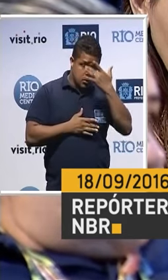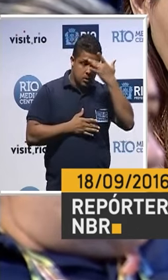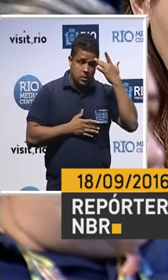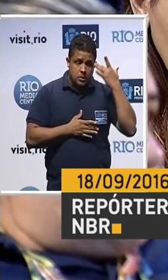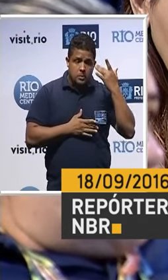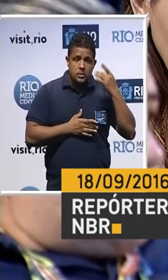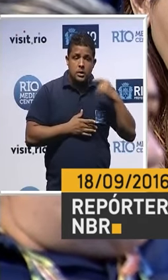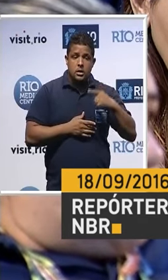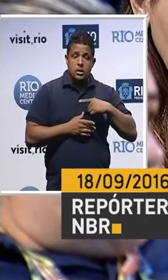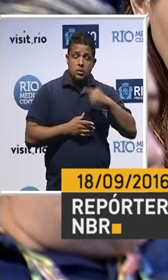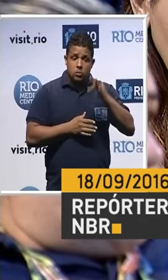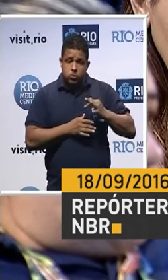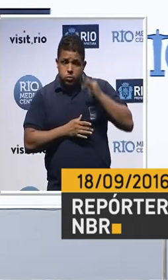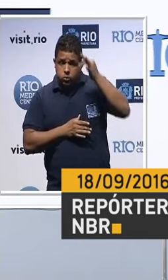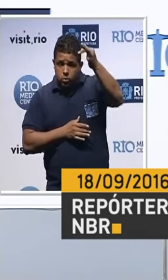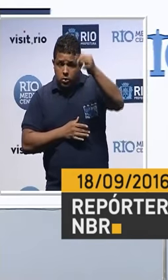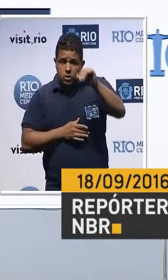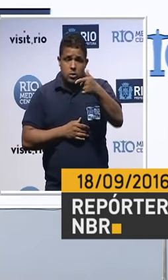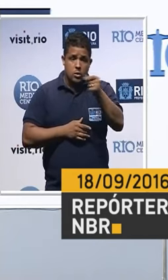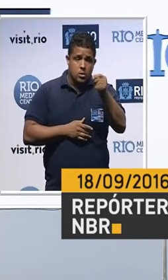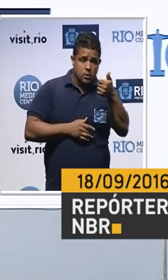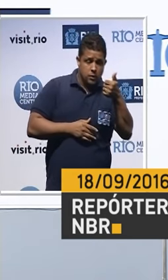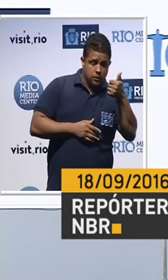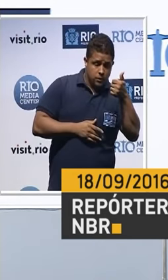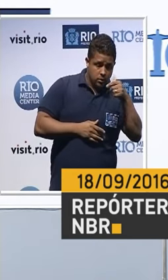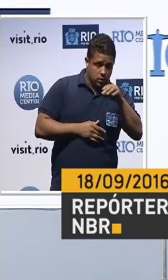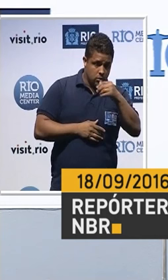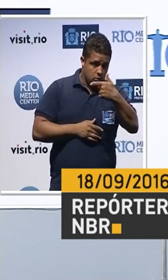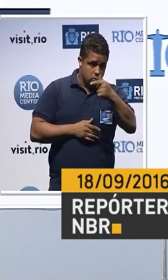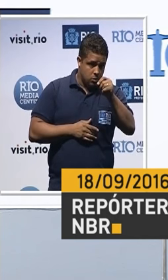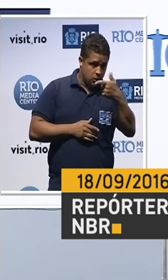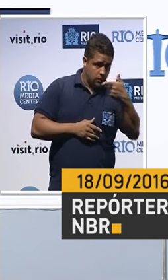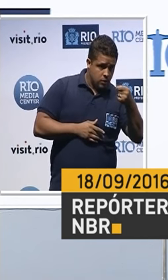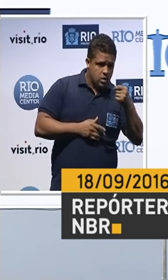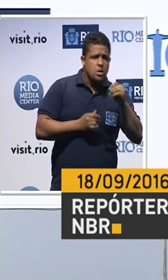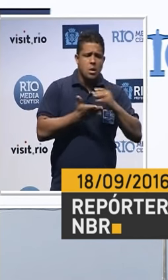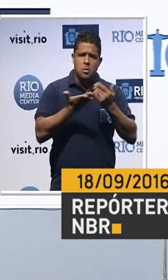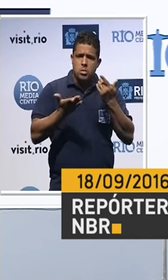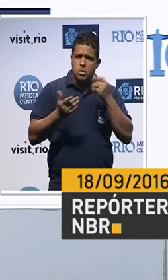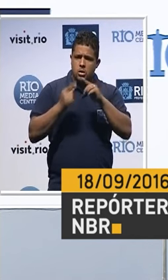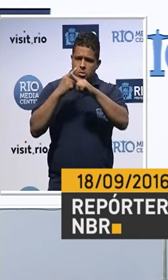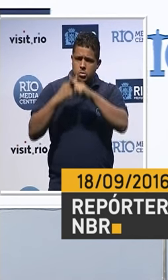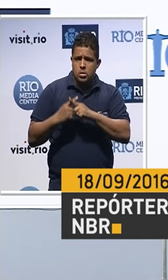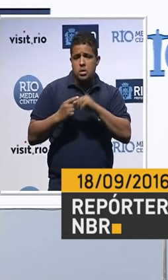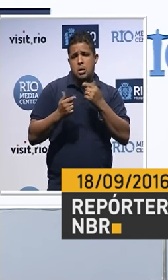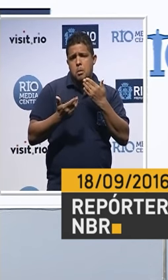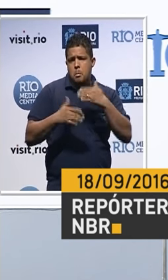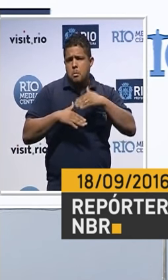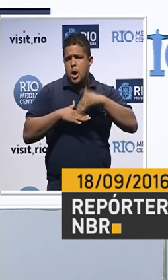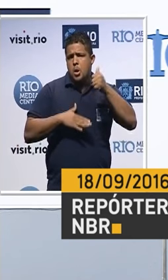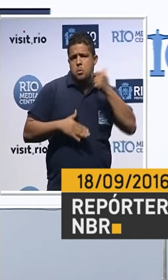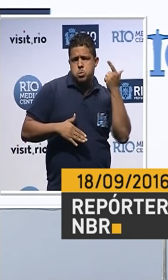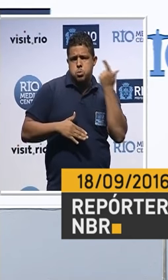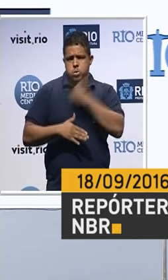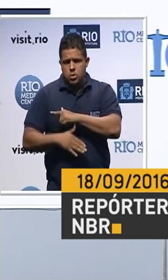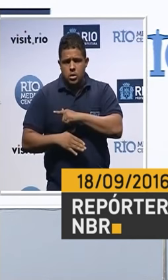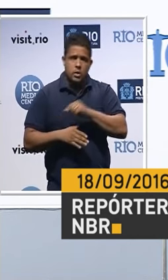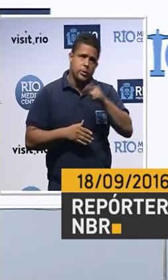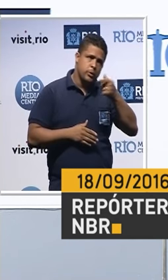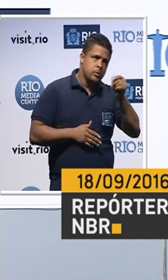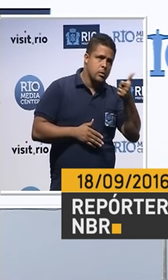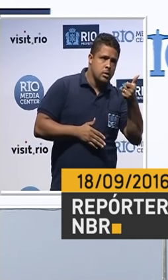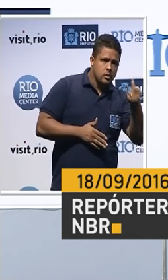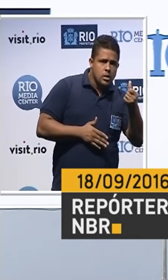participação para os Jogos de 2020 ela seja ainda melhor do que a que foi em 2016. A de